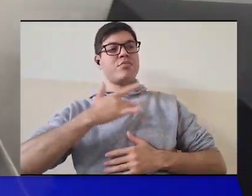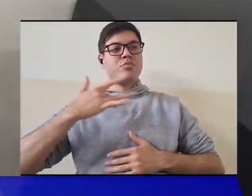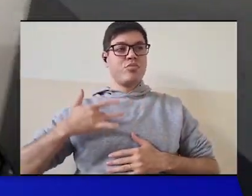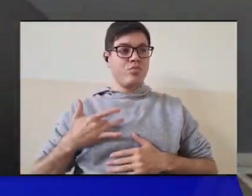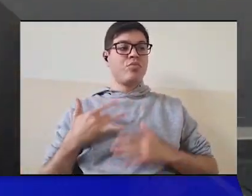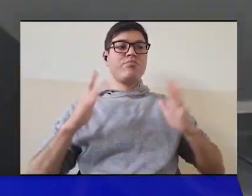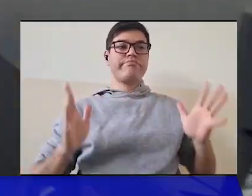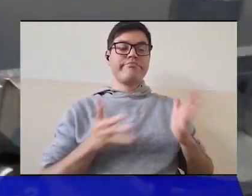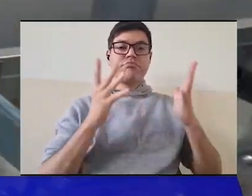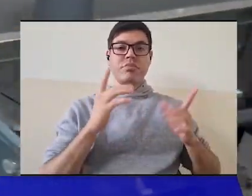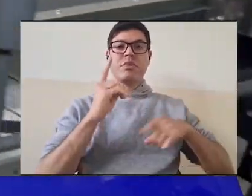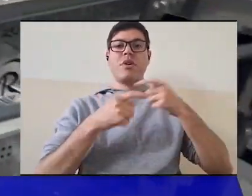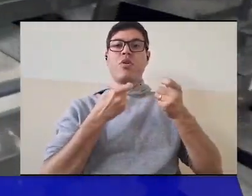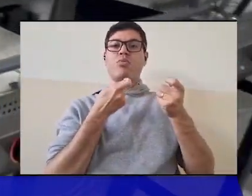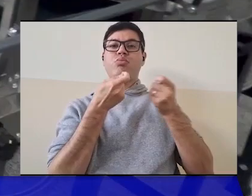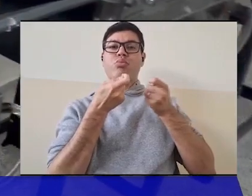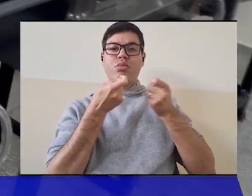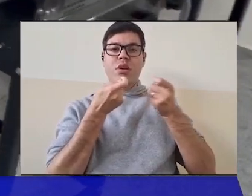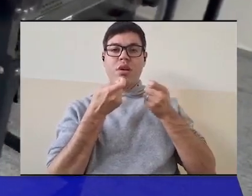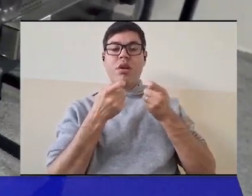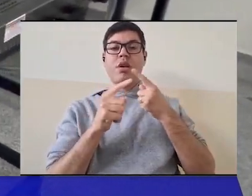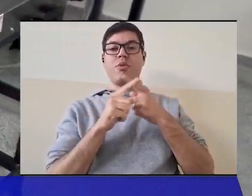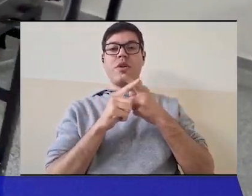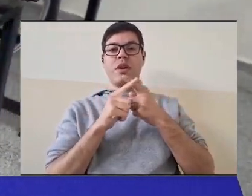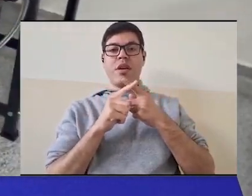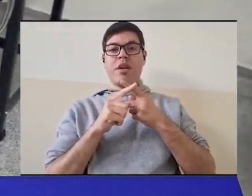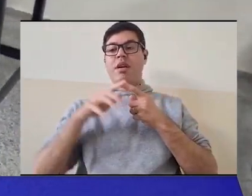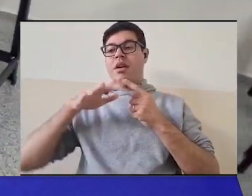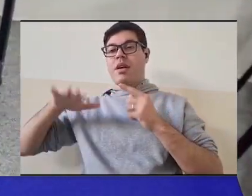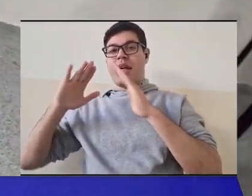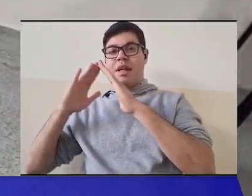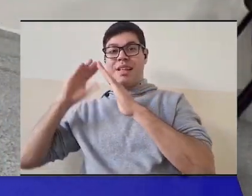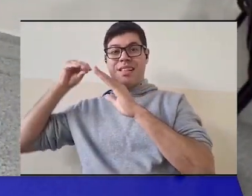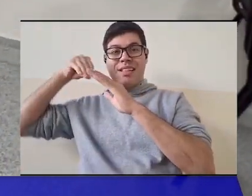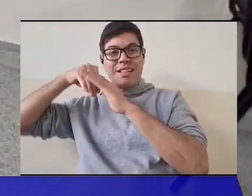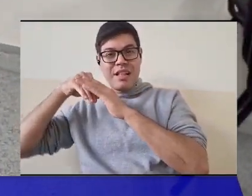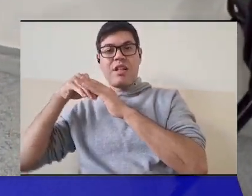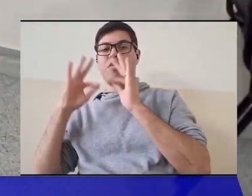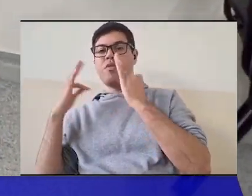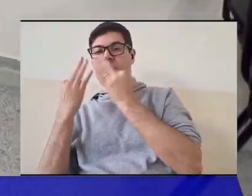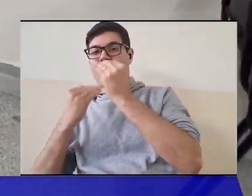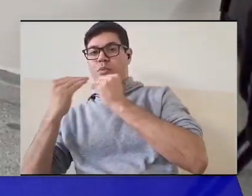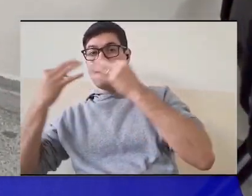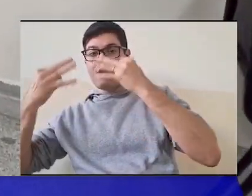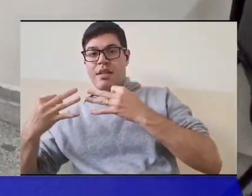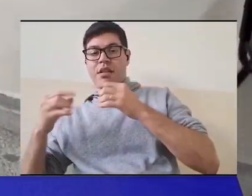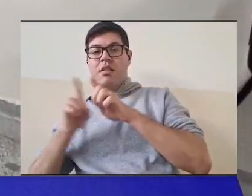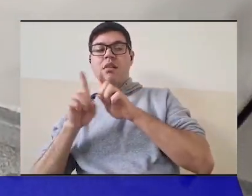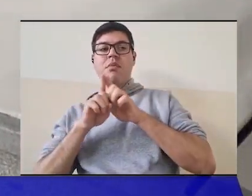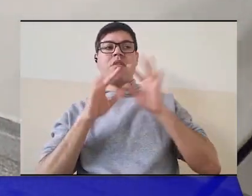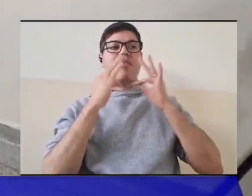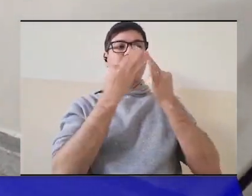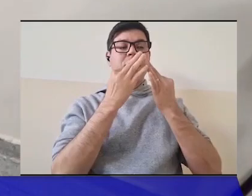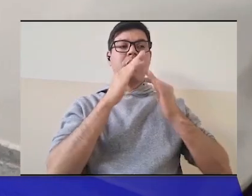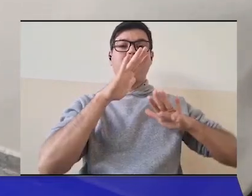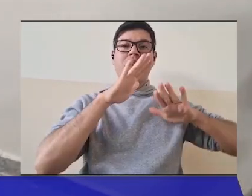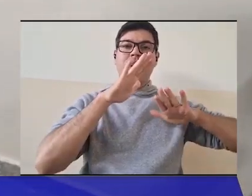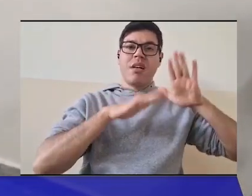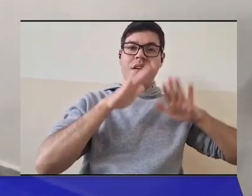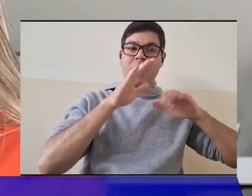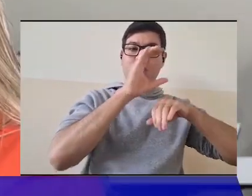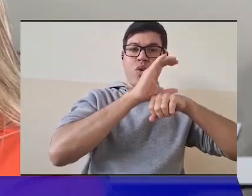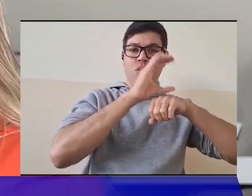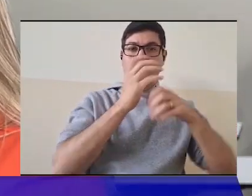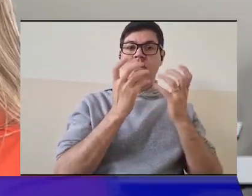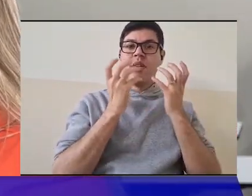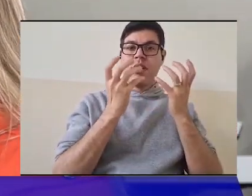alimentação saudável, o controle, porque em âmbito tanto de domiciliar, e para aquela família, aquela pessoa que se propõe a estar